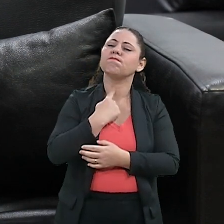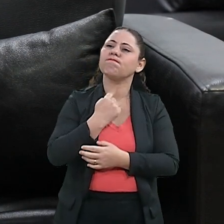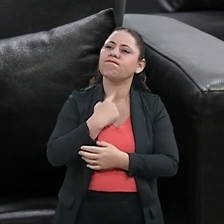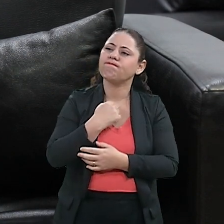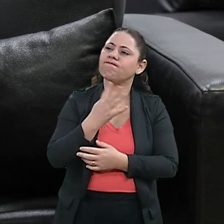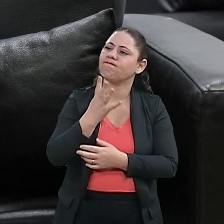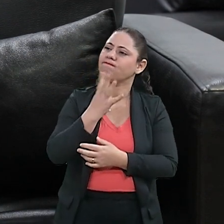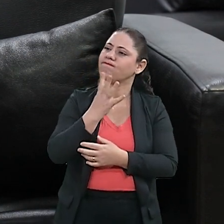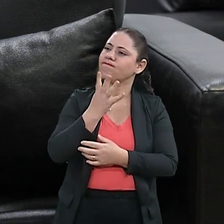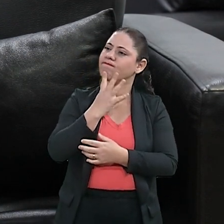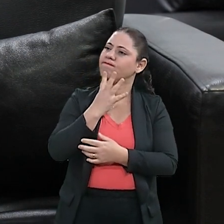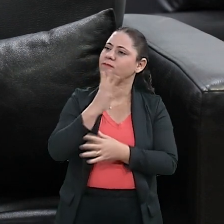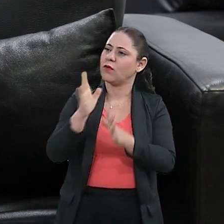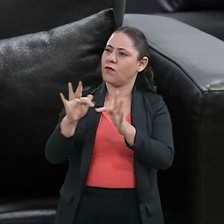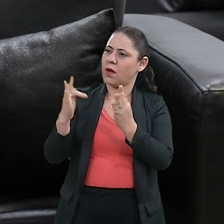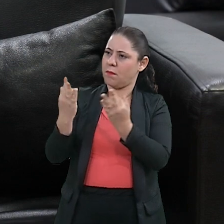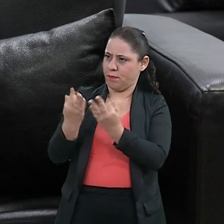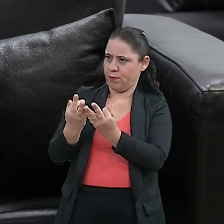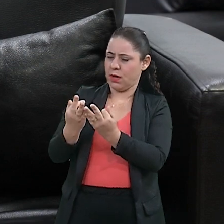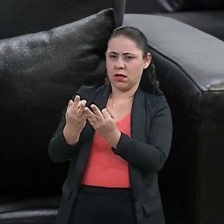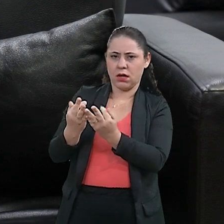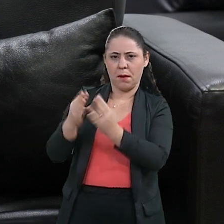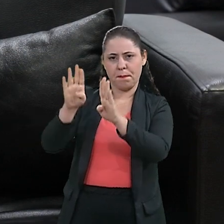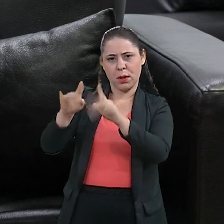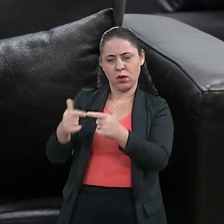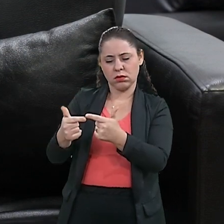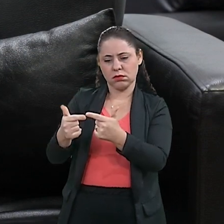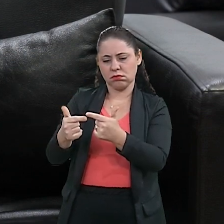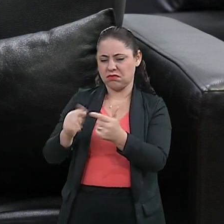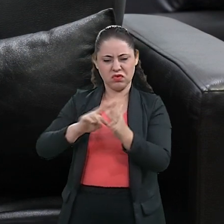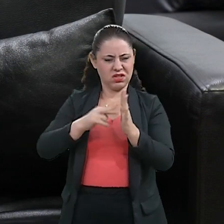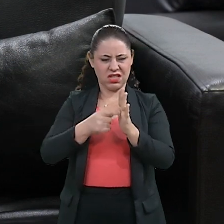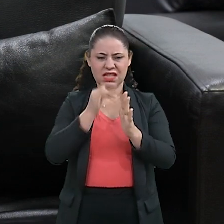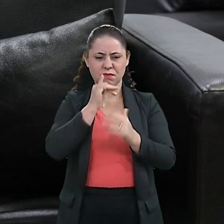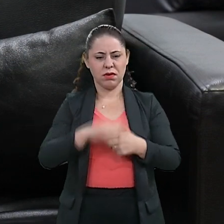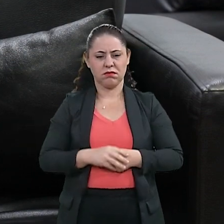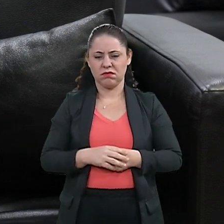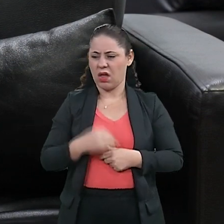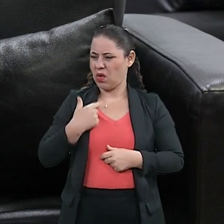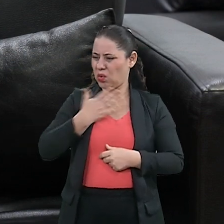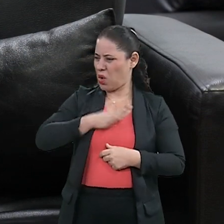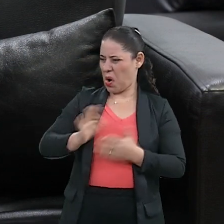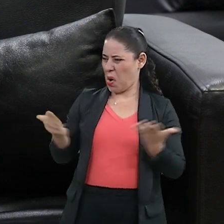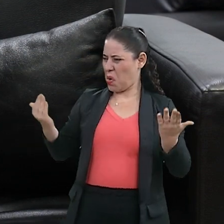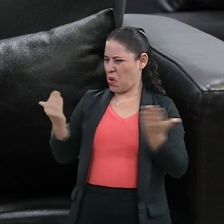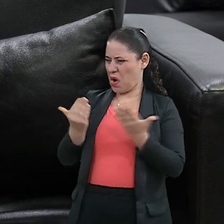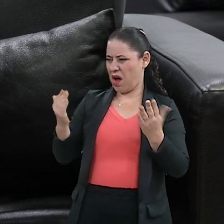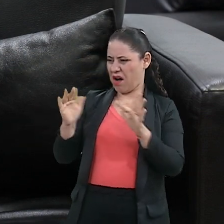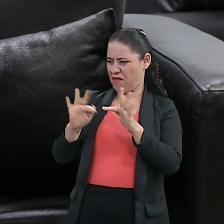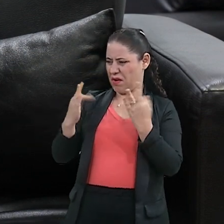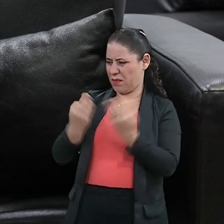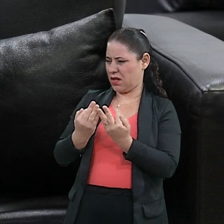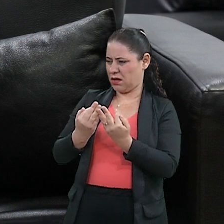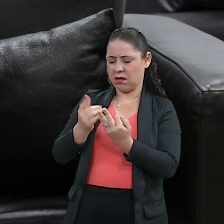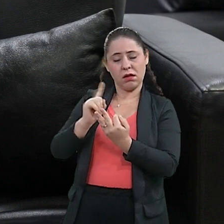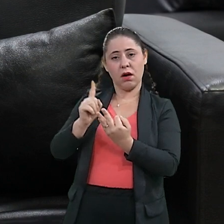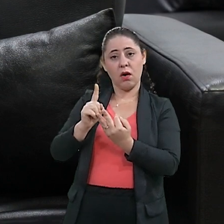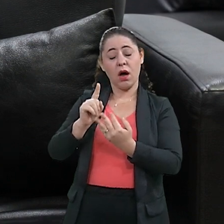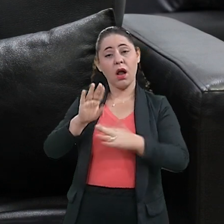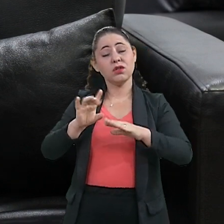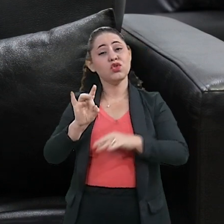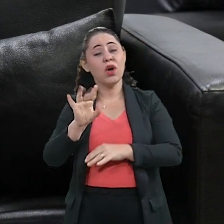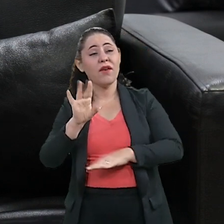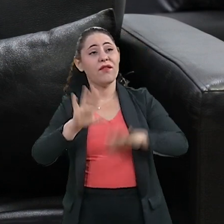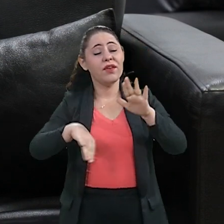a demonstrar a vontade de conhecer a sua origem, não significa que ela não gosta da sua situação atual, significa que